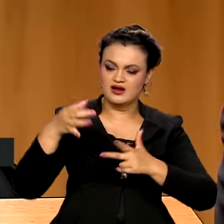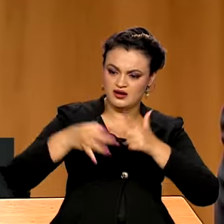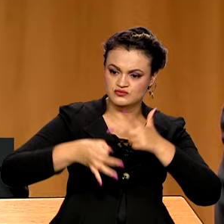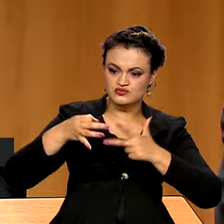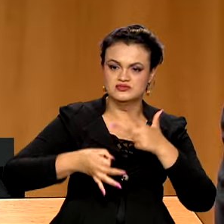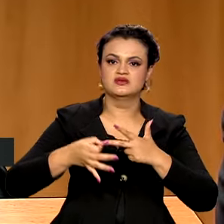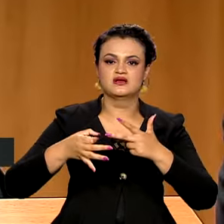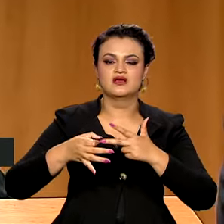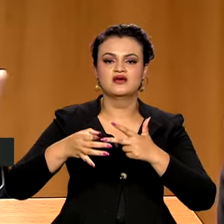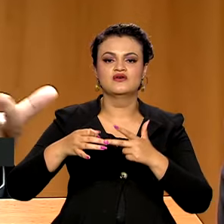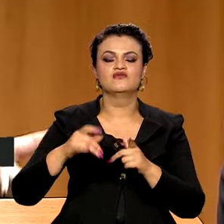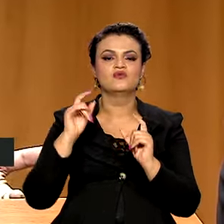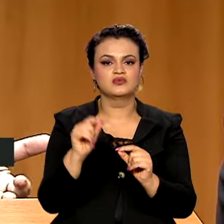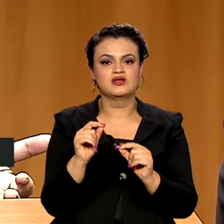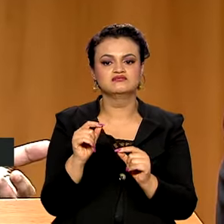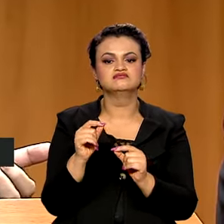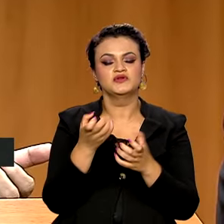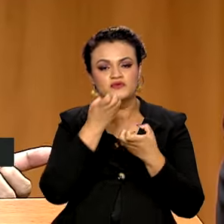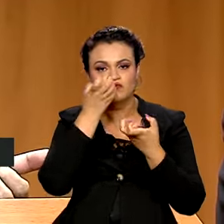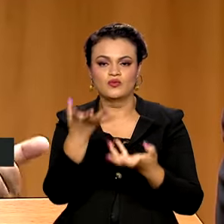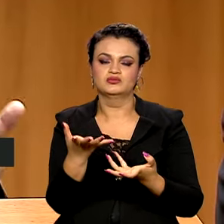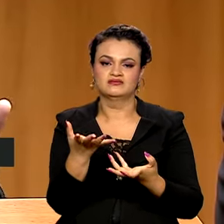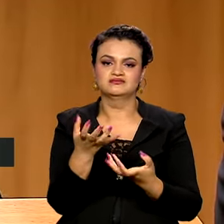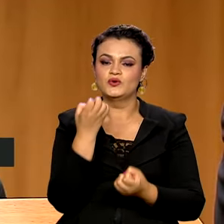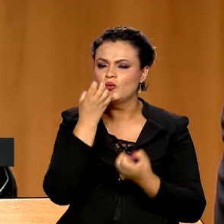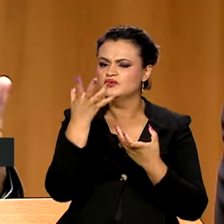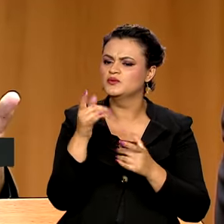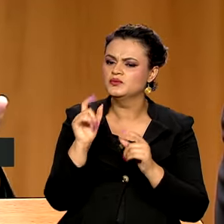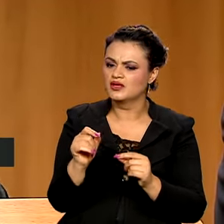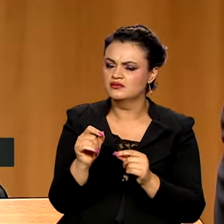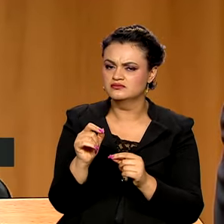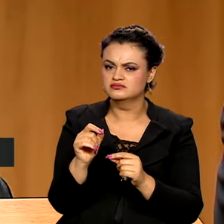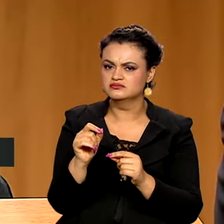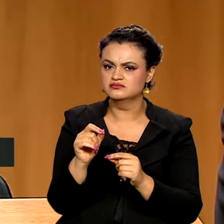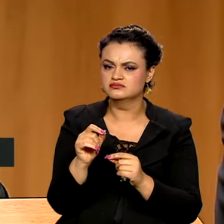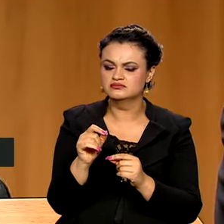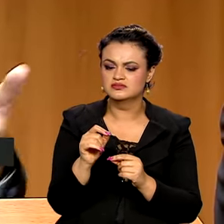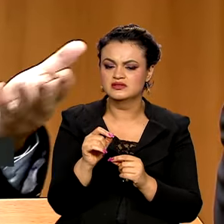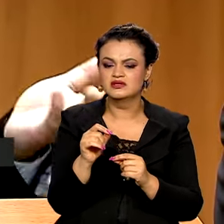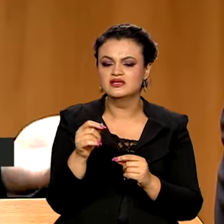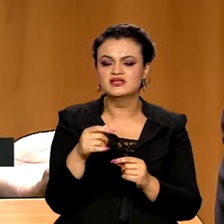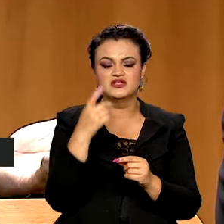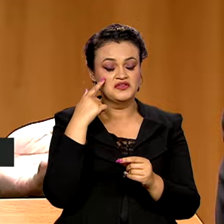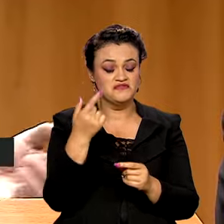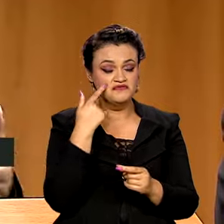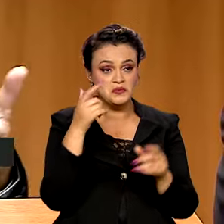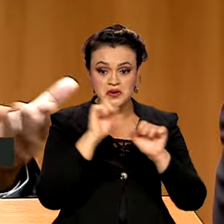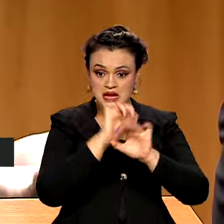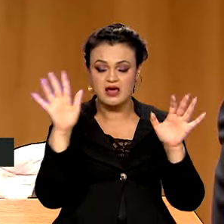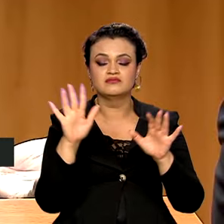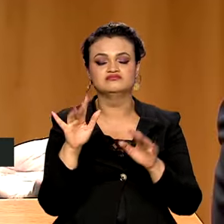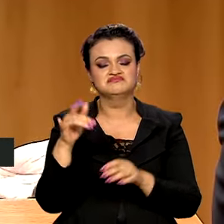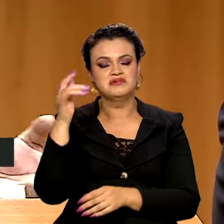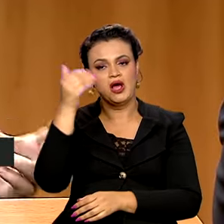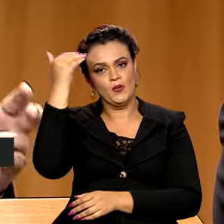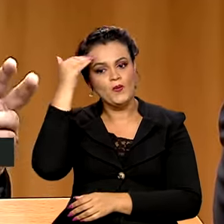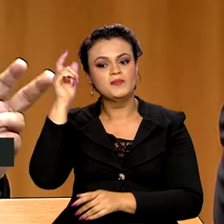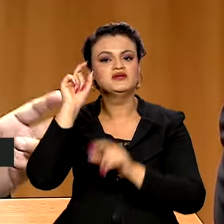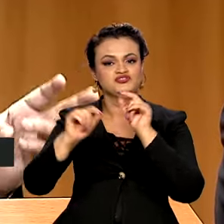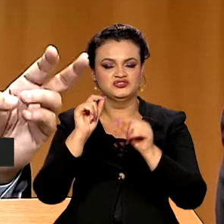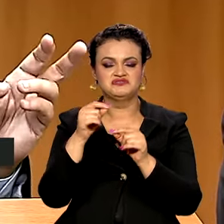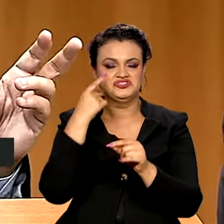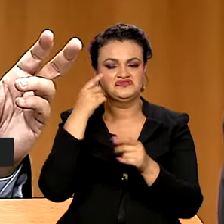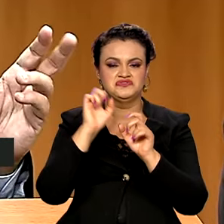Judiciário, foi exatamente a delação, em que se tornou inequívoca a autoria.